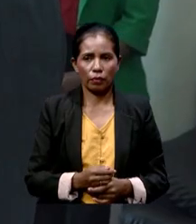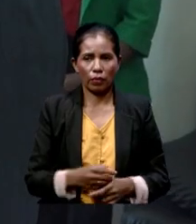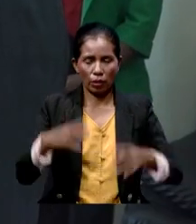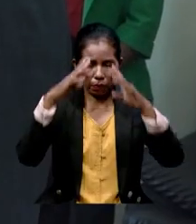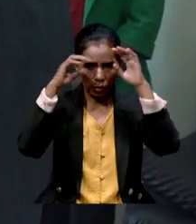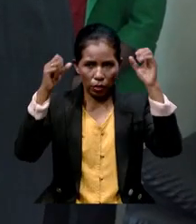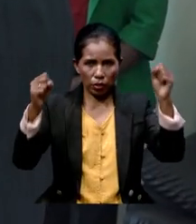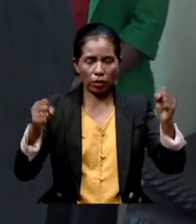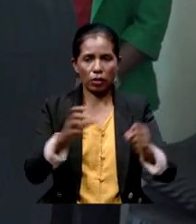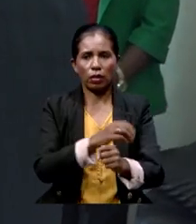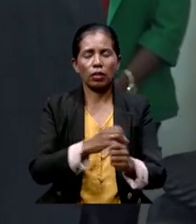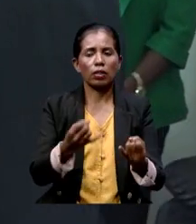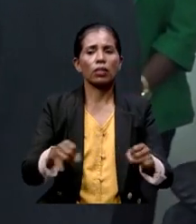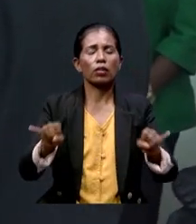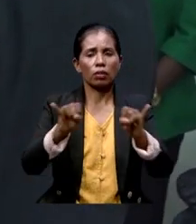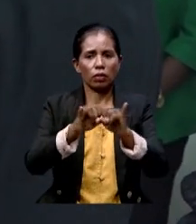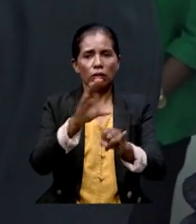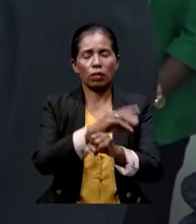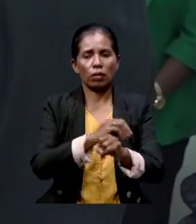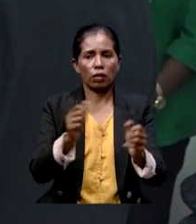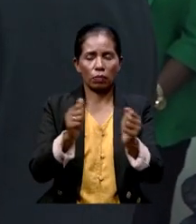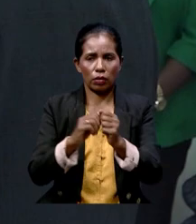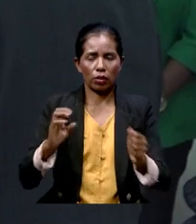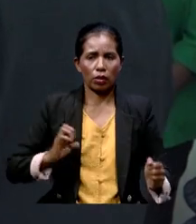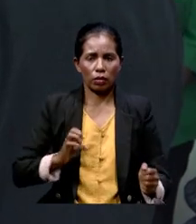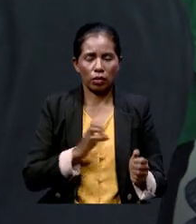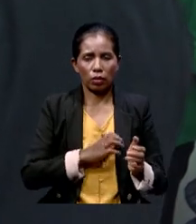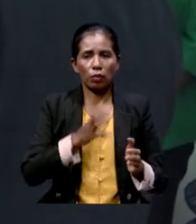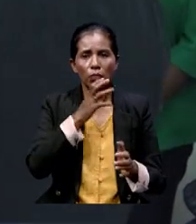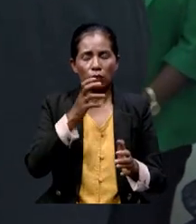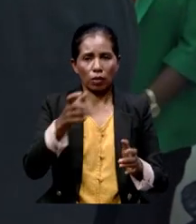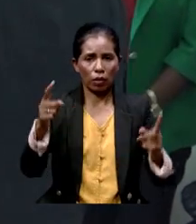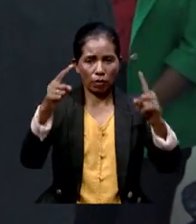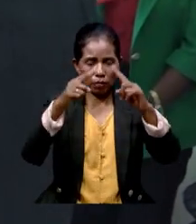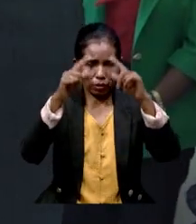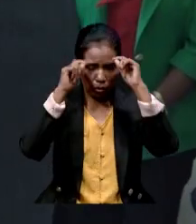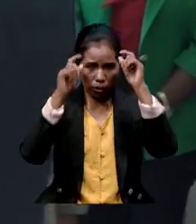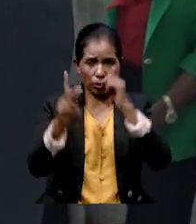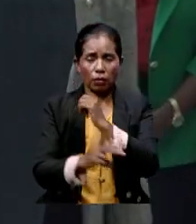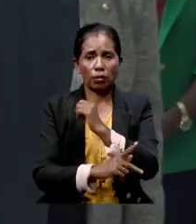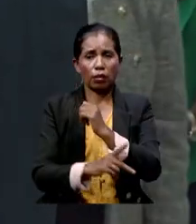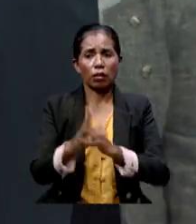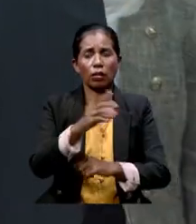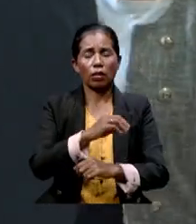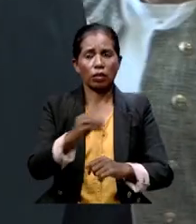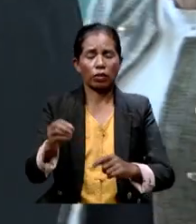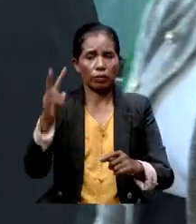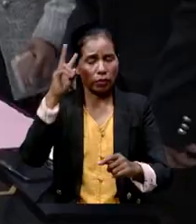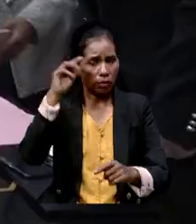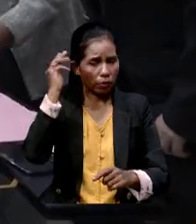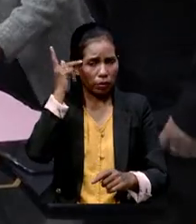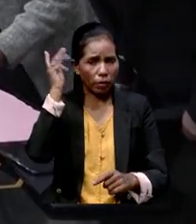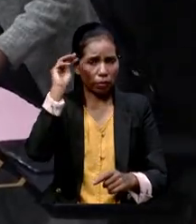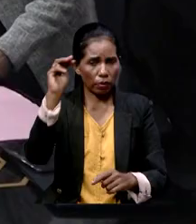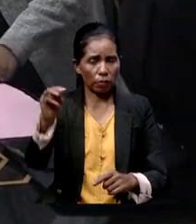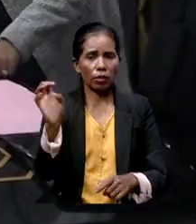Presidente do Instituto Camões, acompanhado Rússia embaixador a Portugal, Timor-Leste, que internou o encontro o vice-primeiro-ministro, ministro coordenador